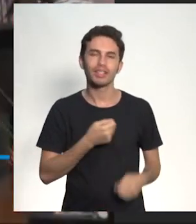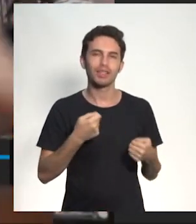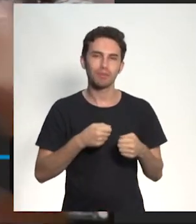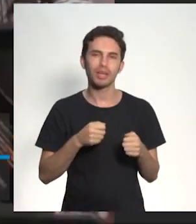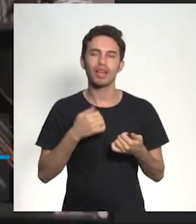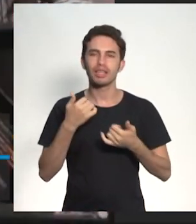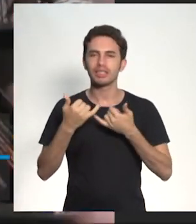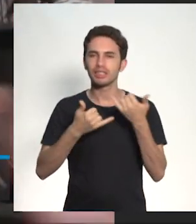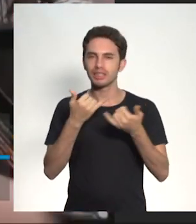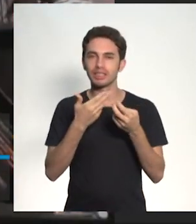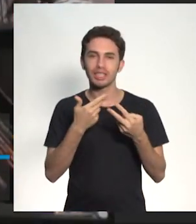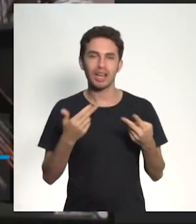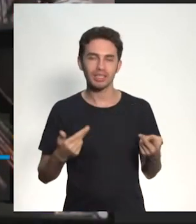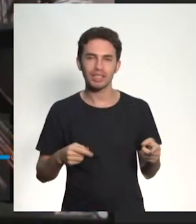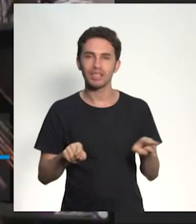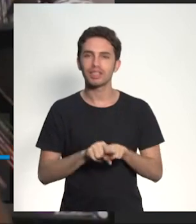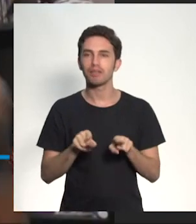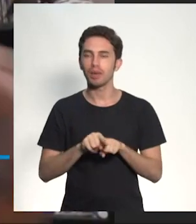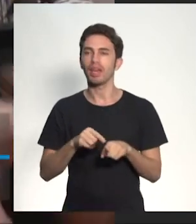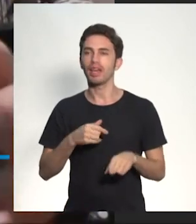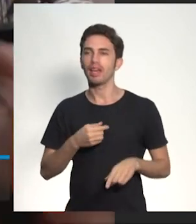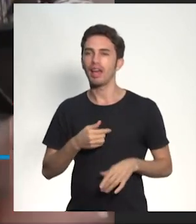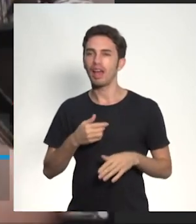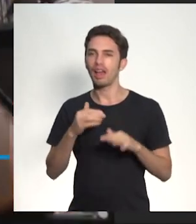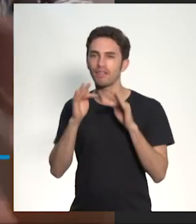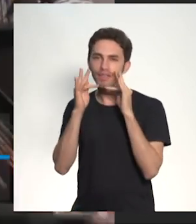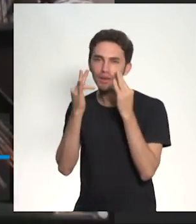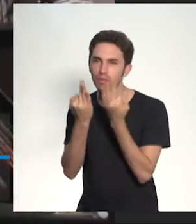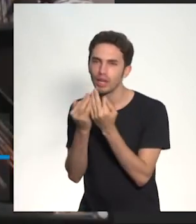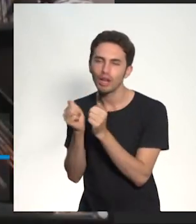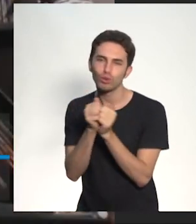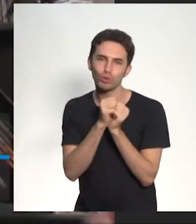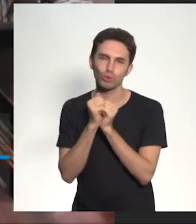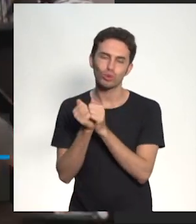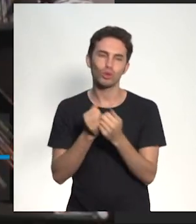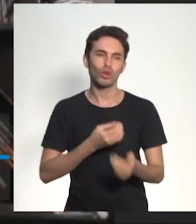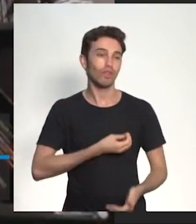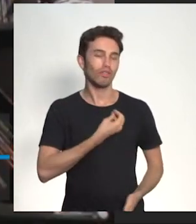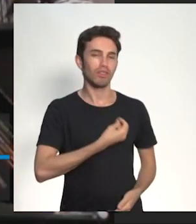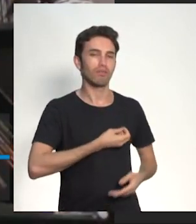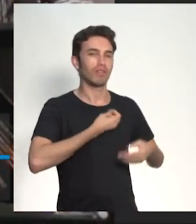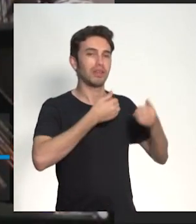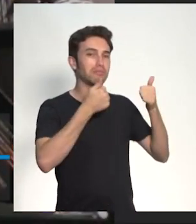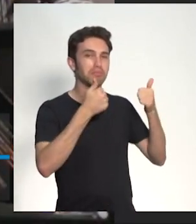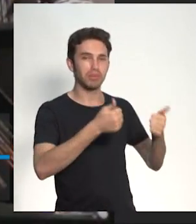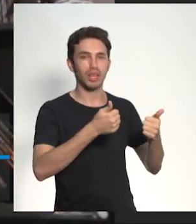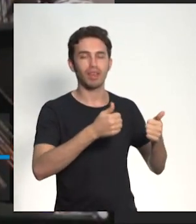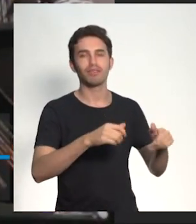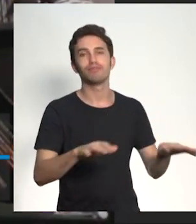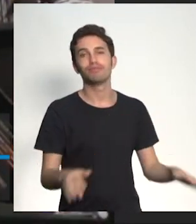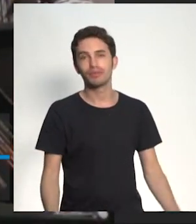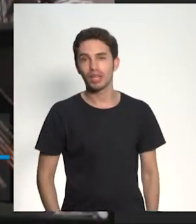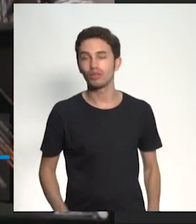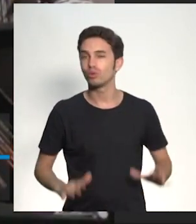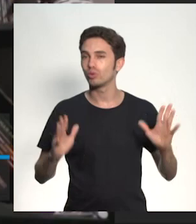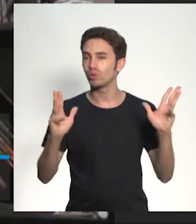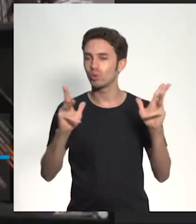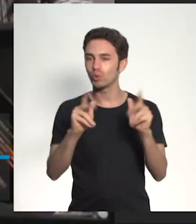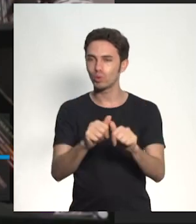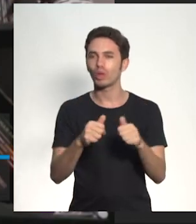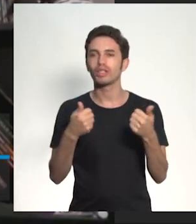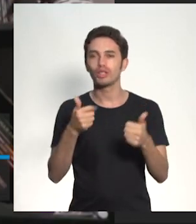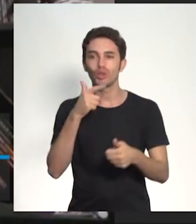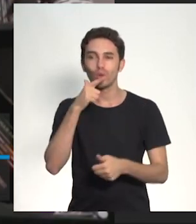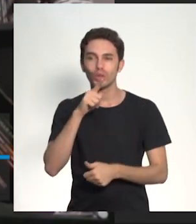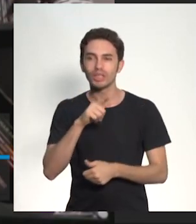tem direito a ter a nossa família, a gente tem direito a viver com dignidade, e que tudo que a gente tem ali a gente consiga ter